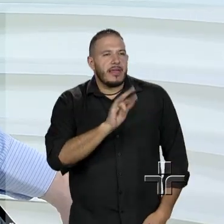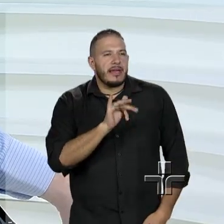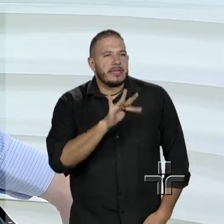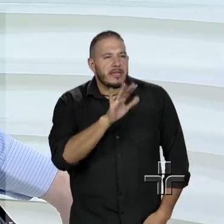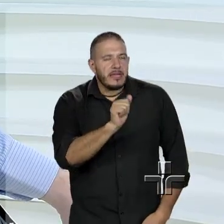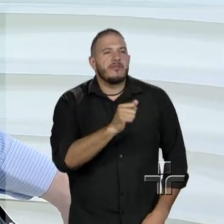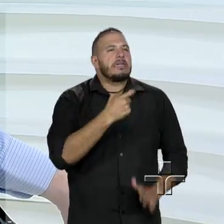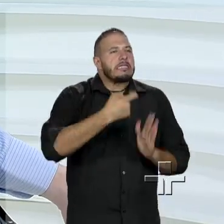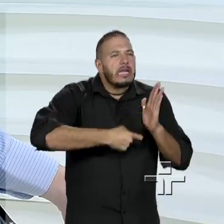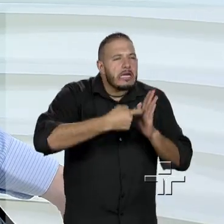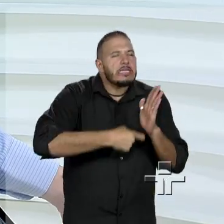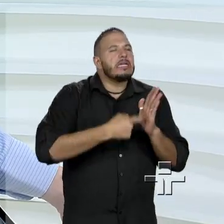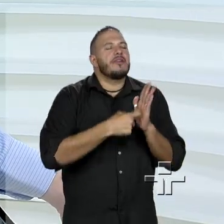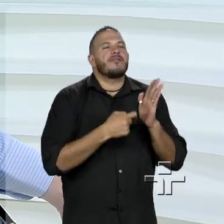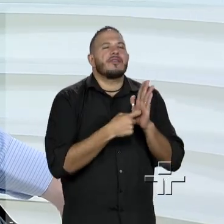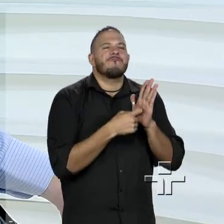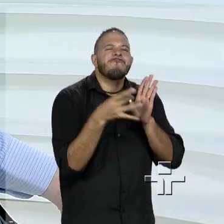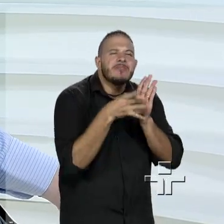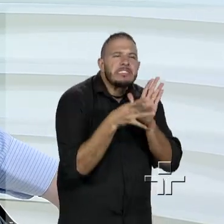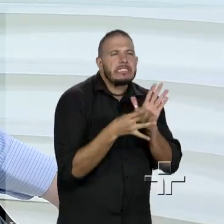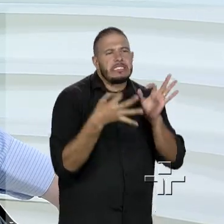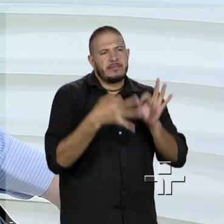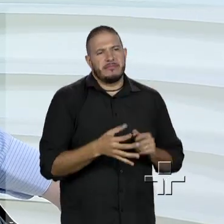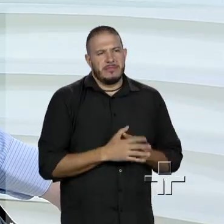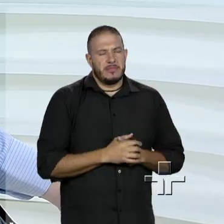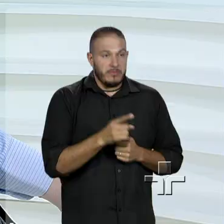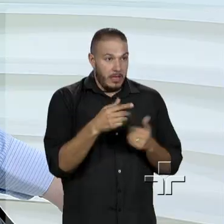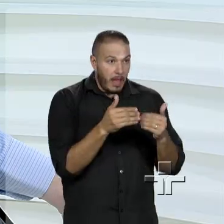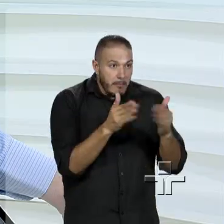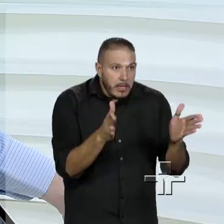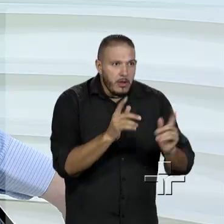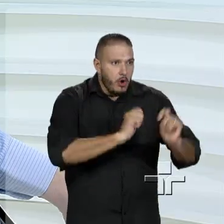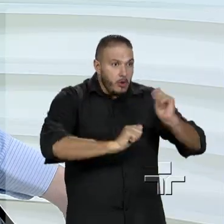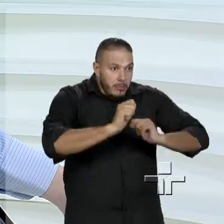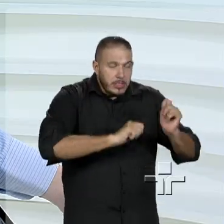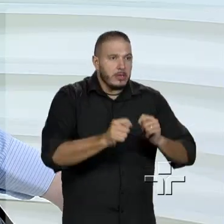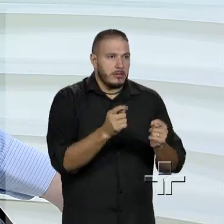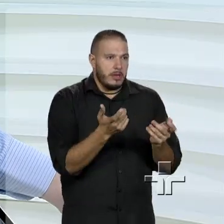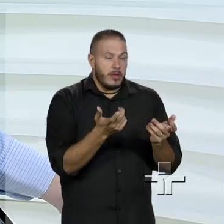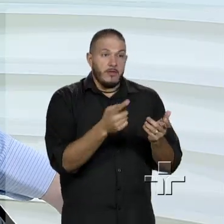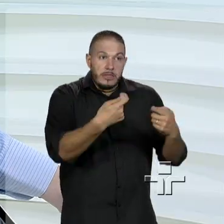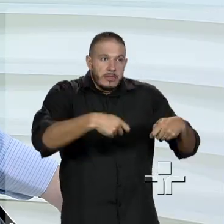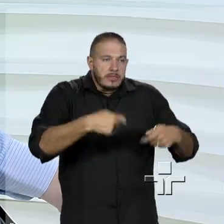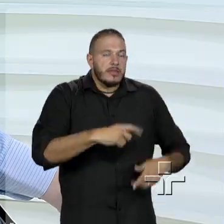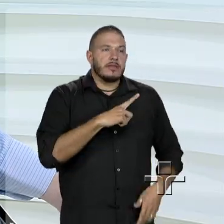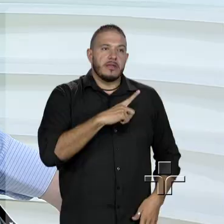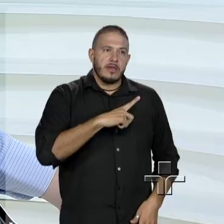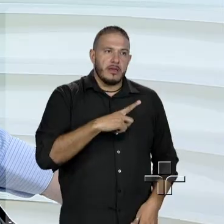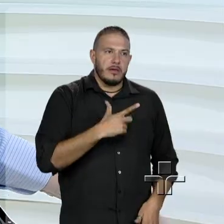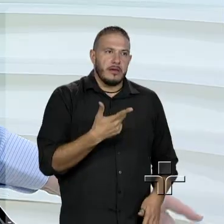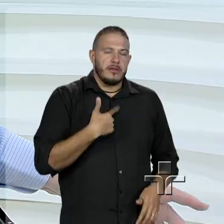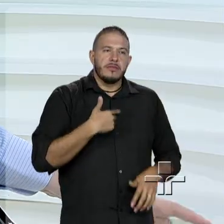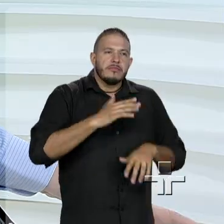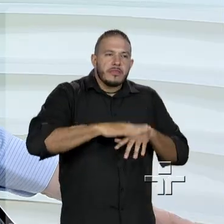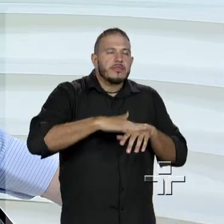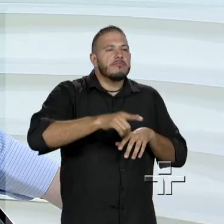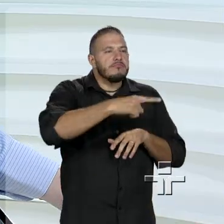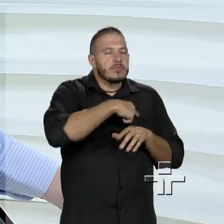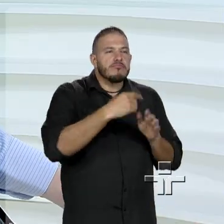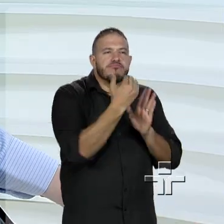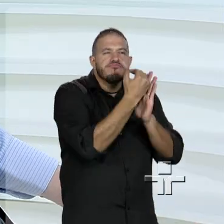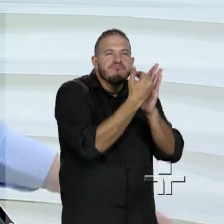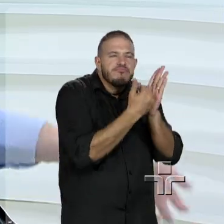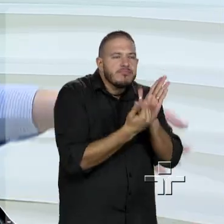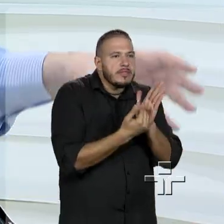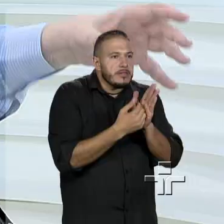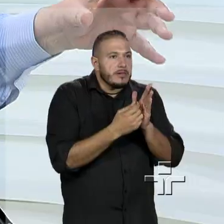tarifas efetivas. Você, quando você for abrir economia, você precisa ter um drawback verde e amarelo, em